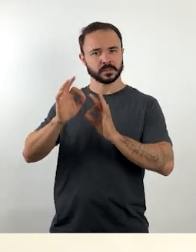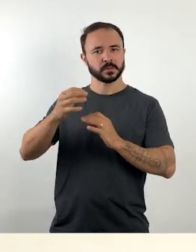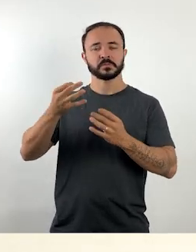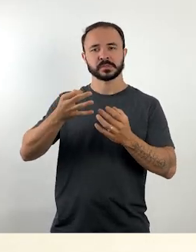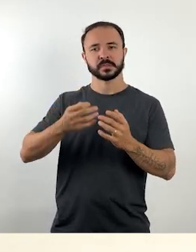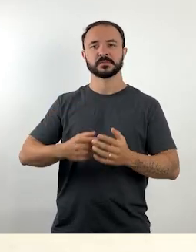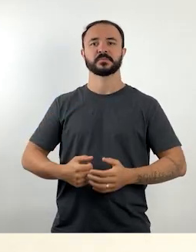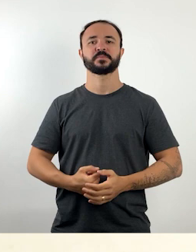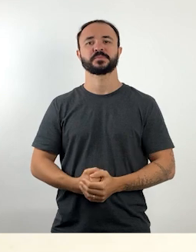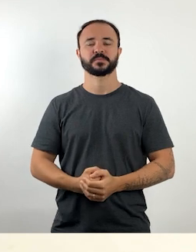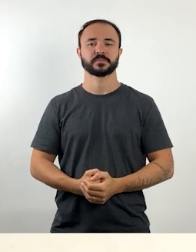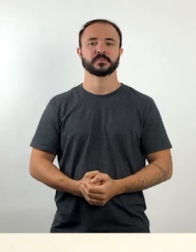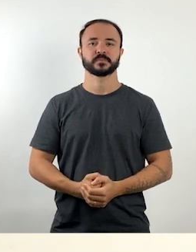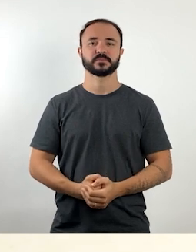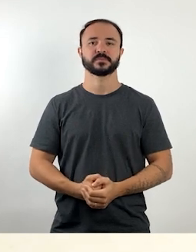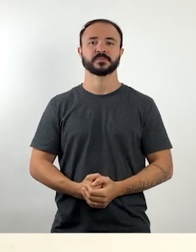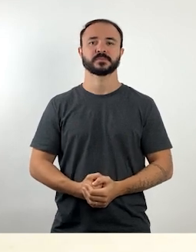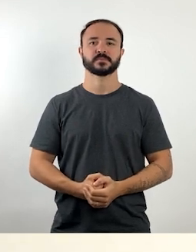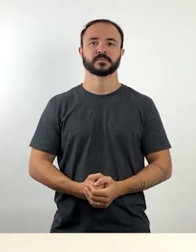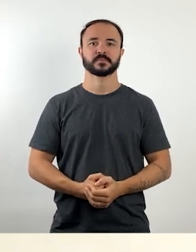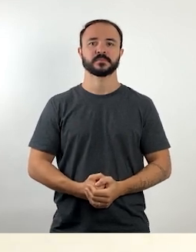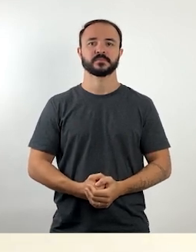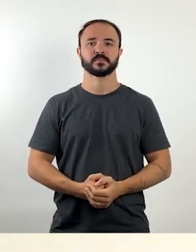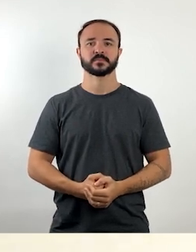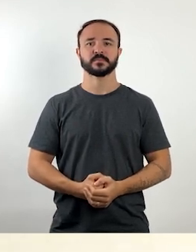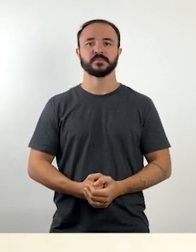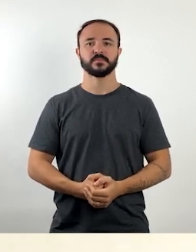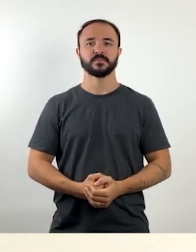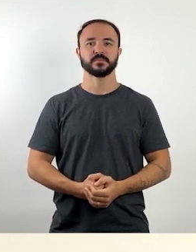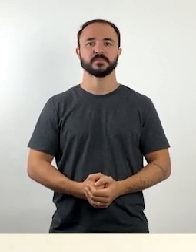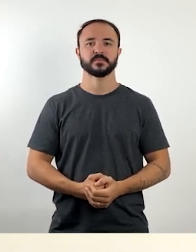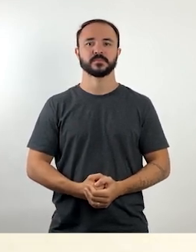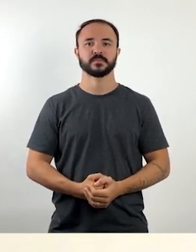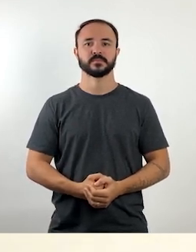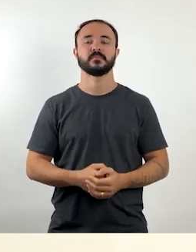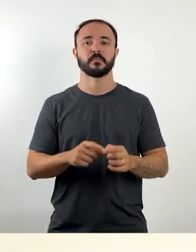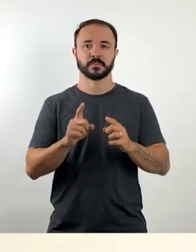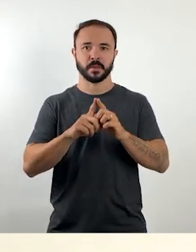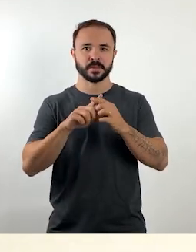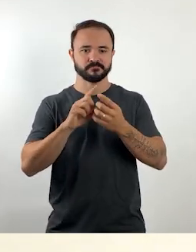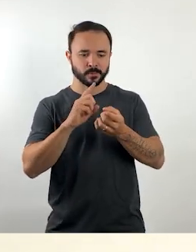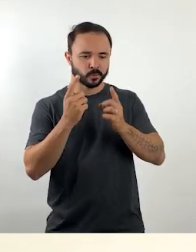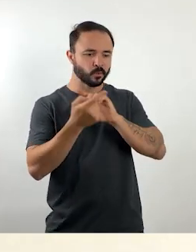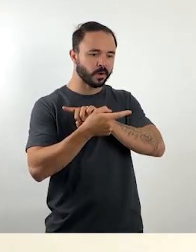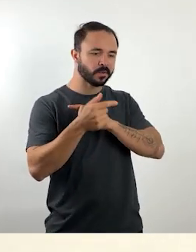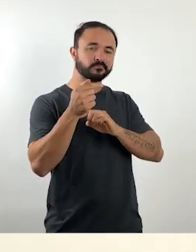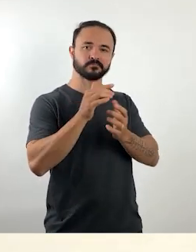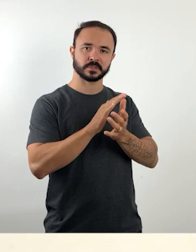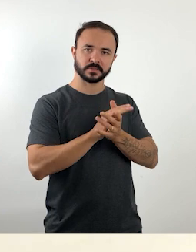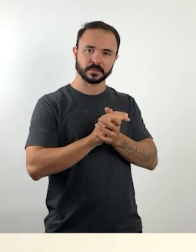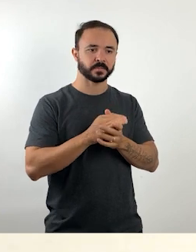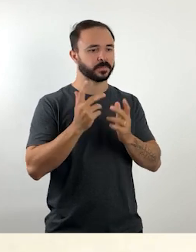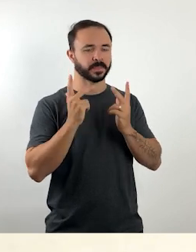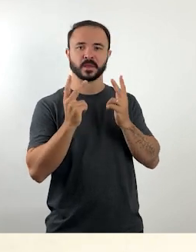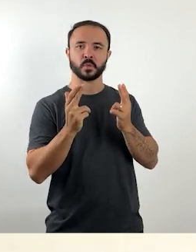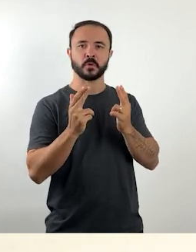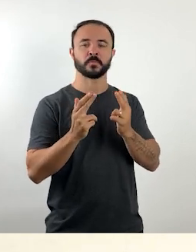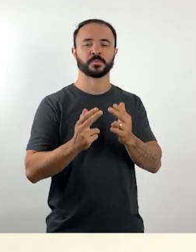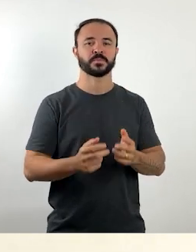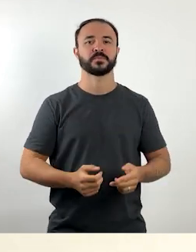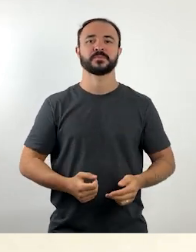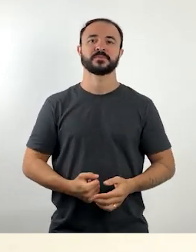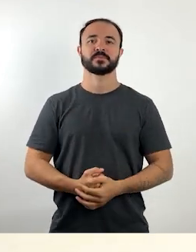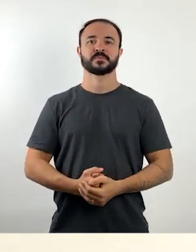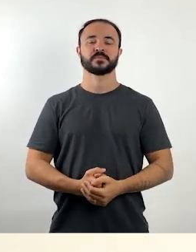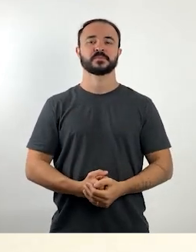e junto aqui à frente. E do outro lado faço a mesma coisa, coloco um no primeiro furo e